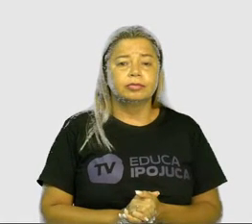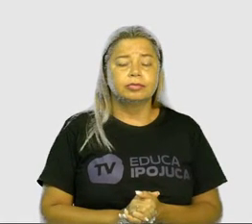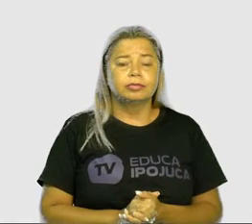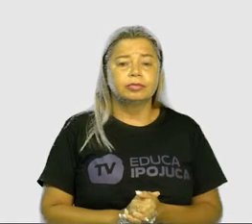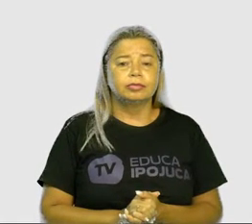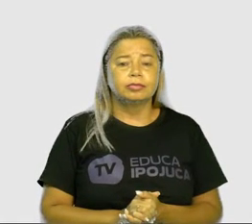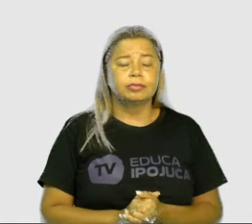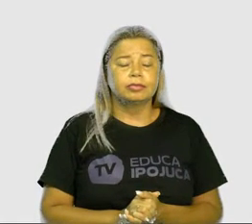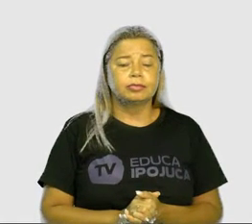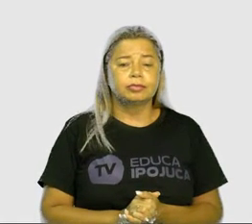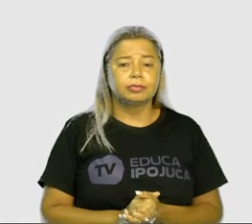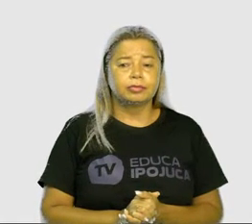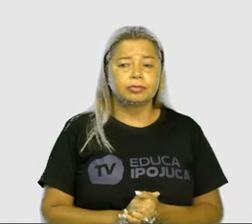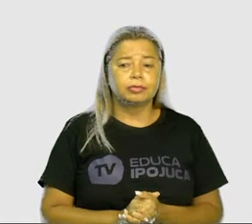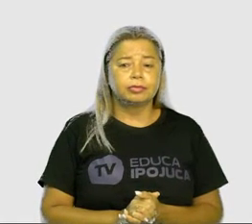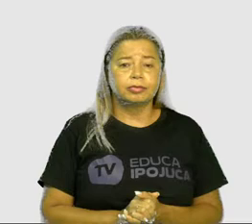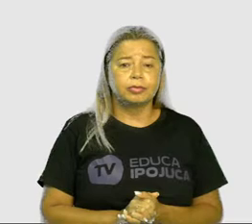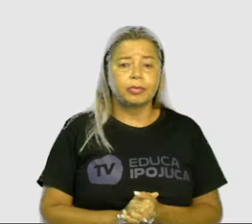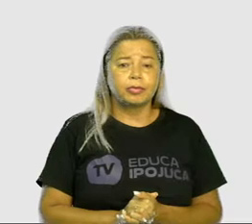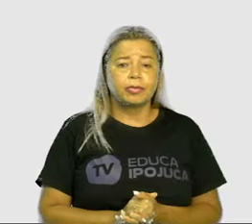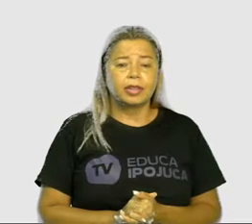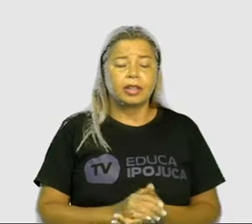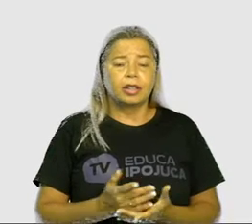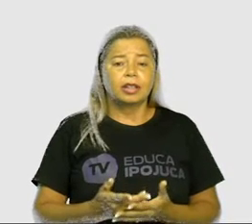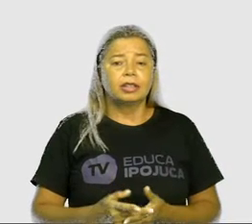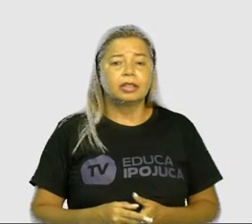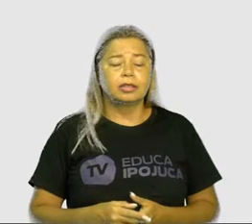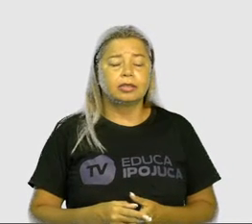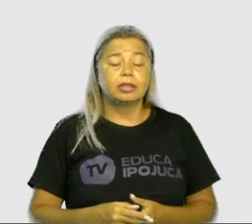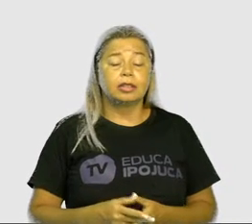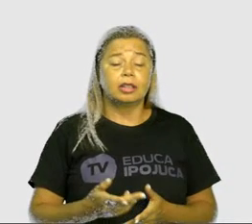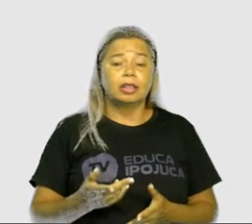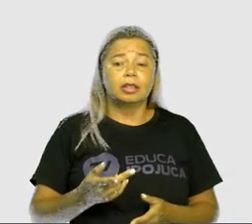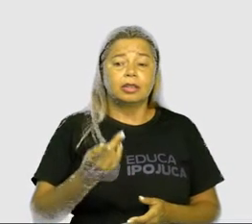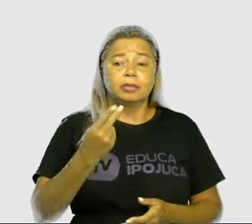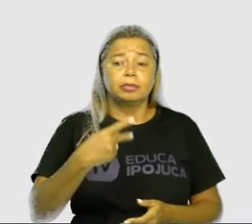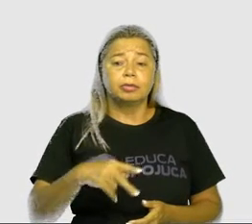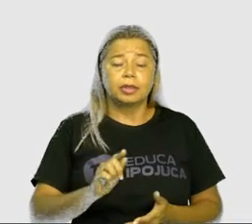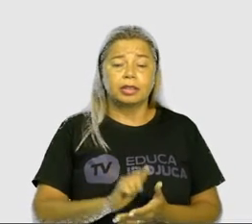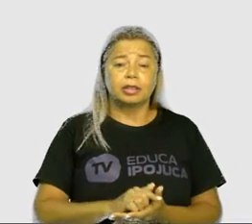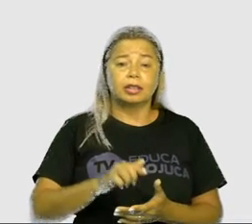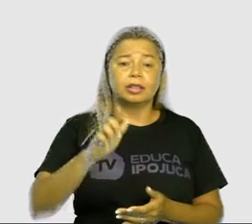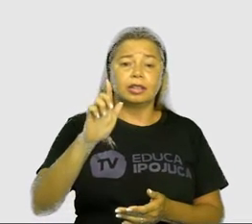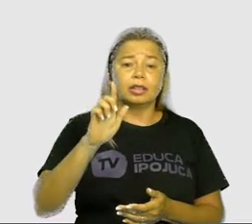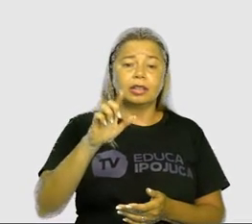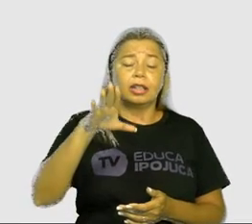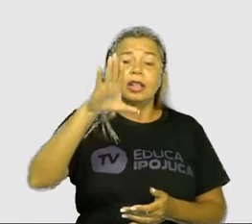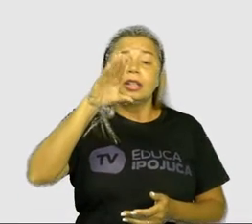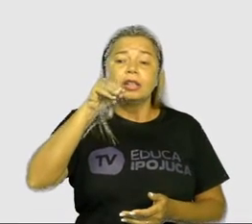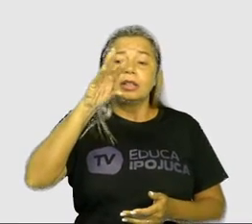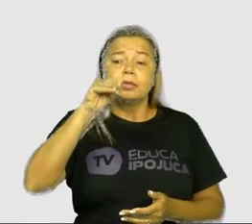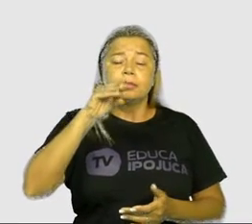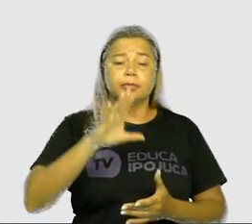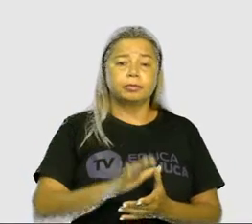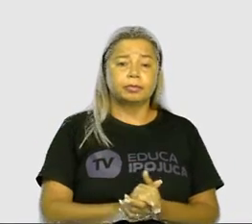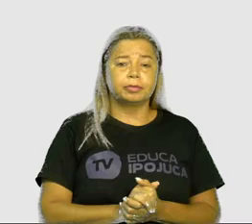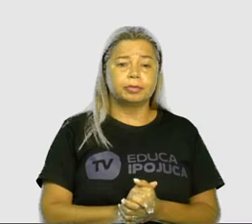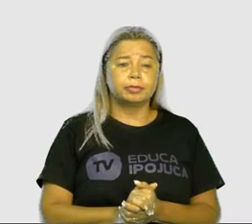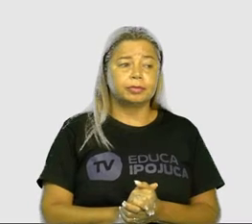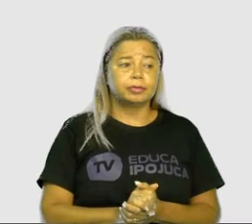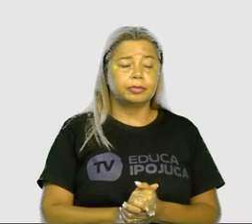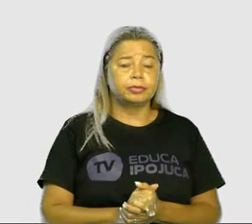geese, certo? Para gansos. Eu tenho aqui o tooth, né? O Bluetooth, aí,